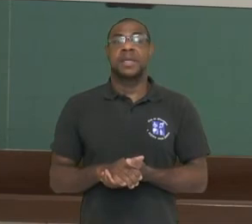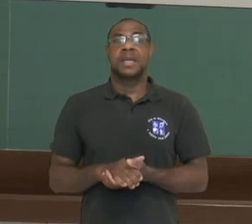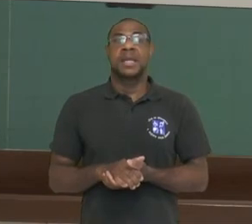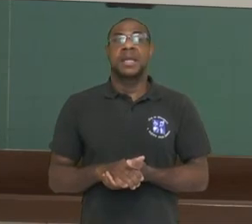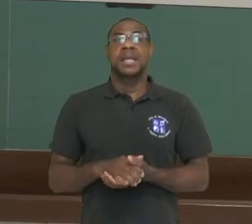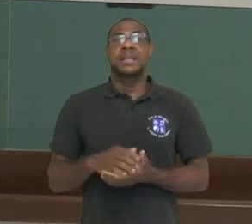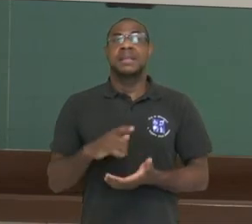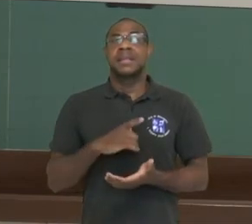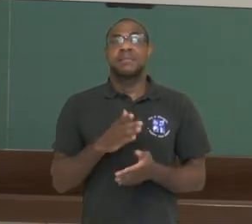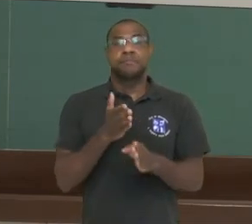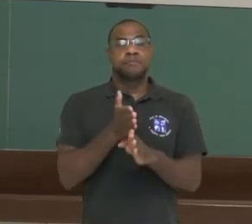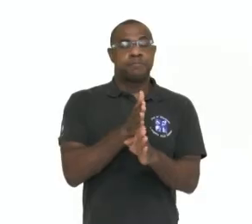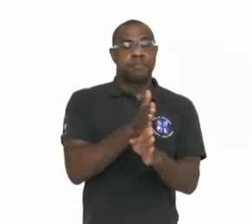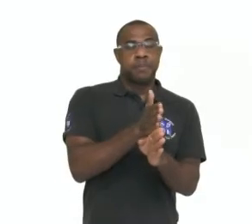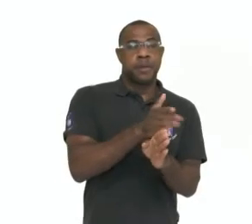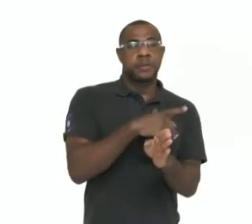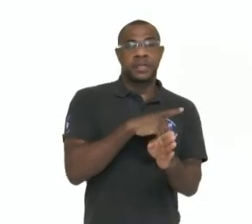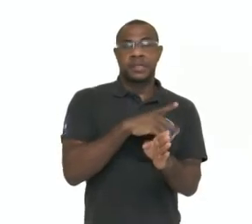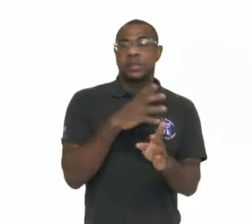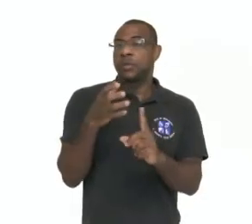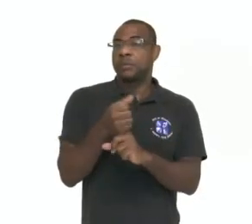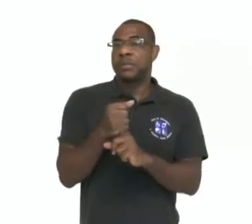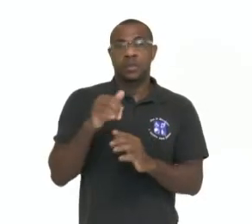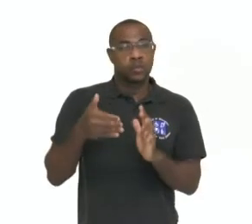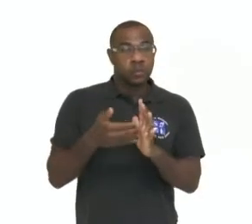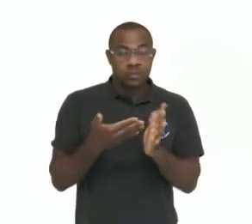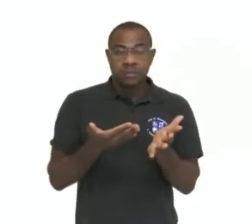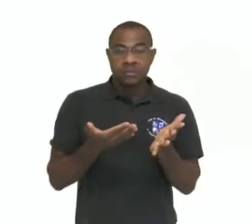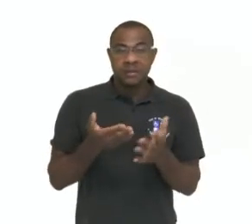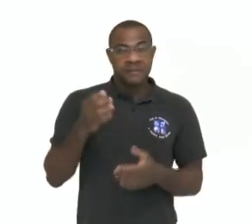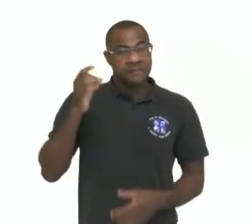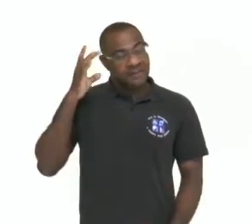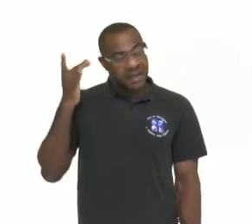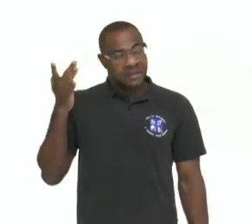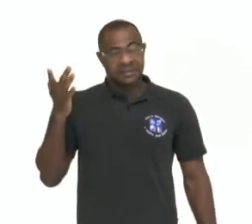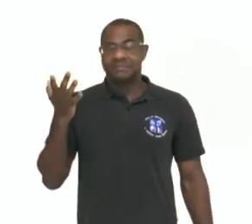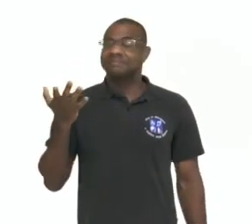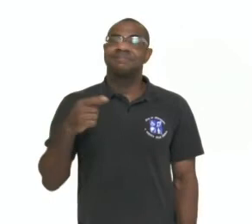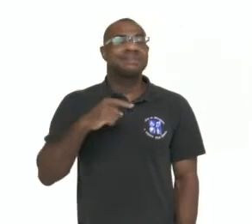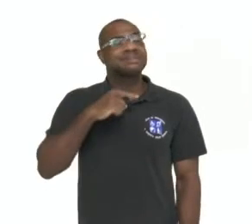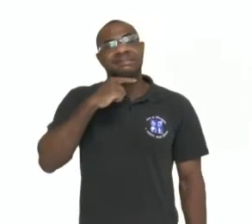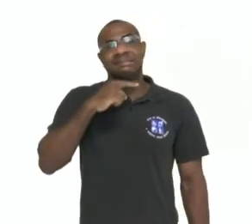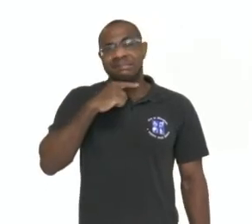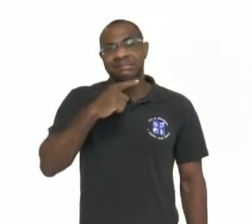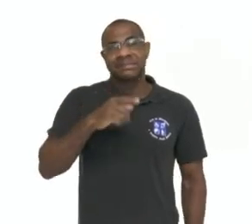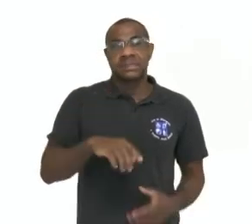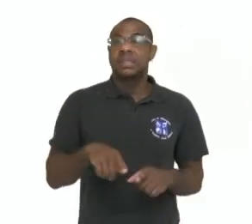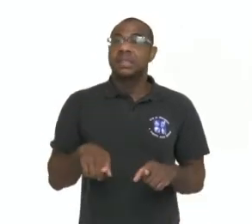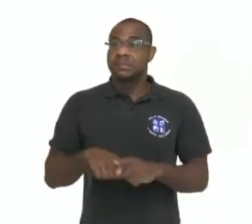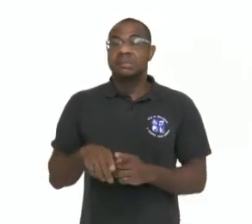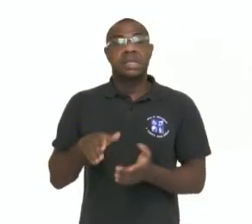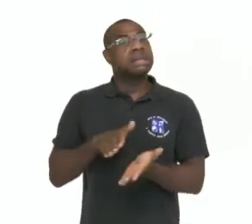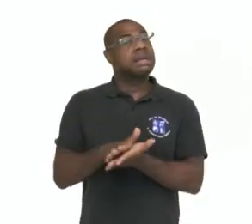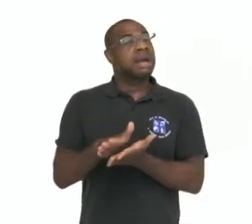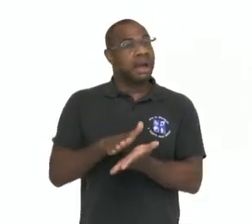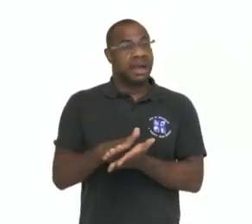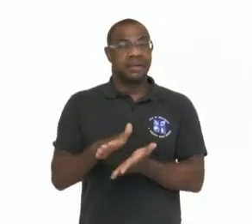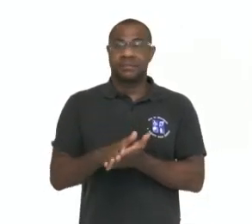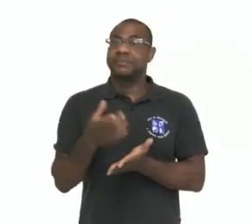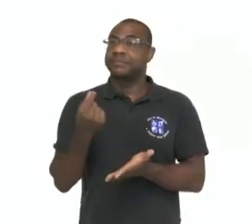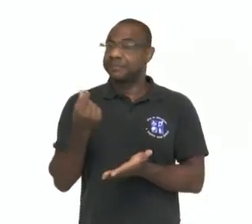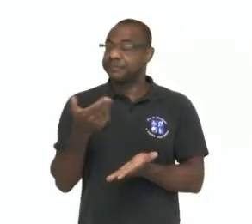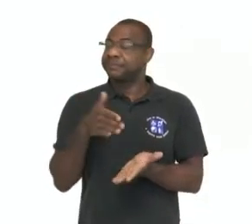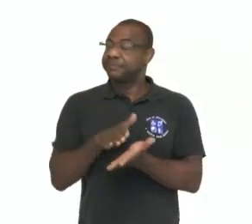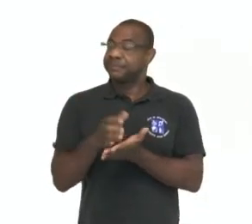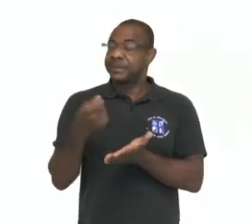Manter fronteiras que dominem tudo isso não é fácil. Tem a questão também das despesas e custas que